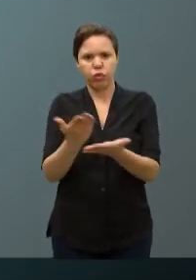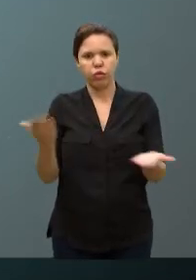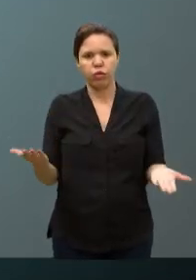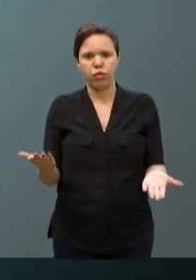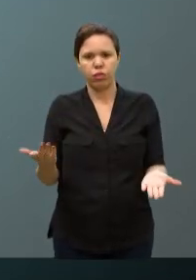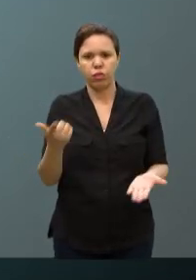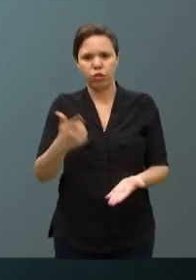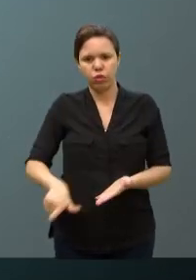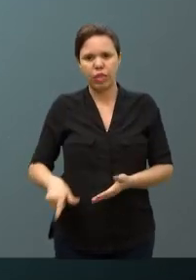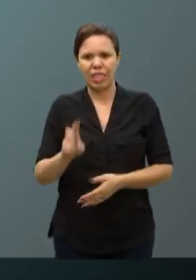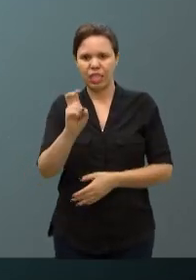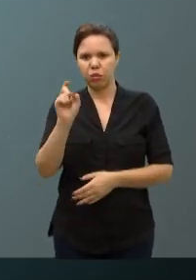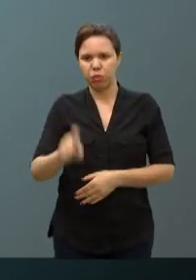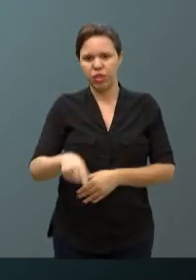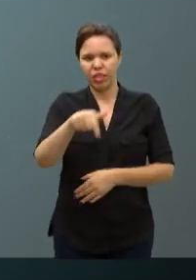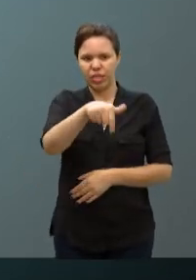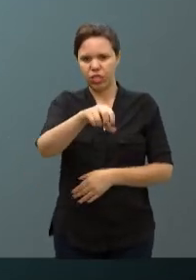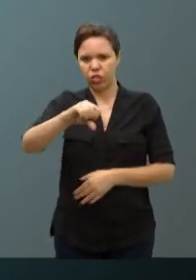foi reeleito com